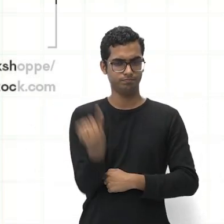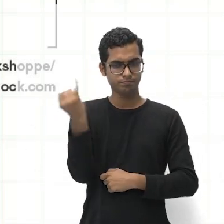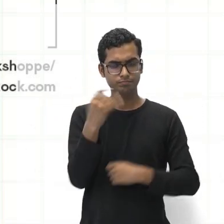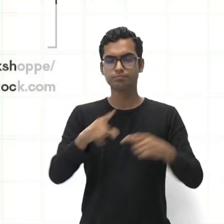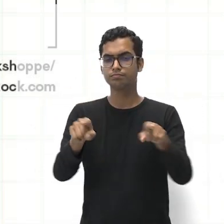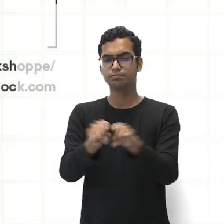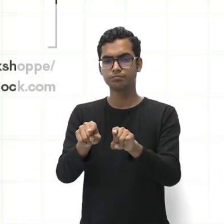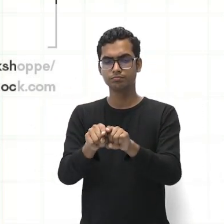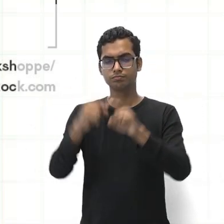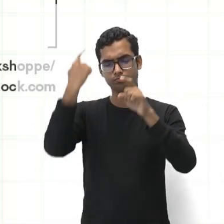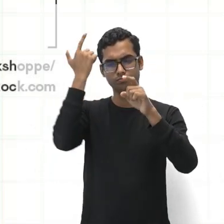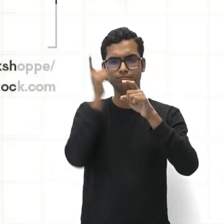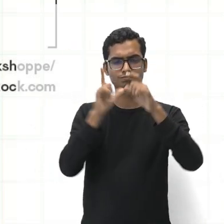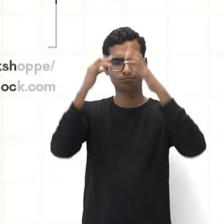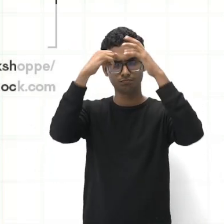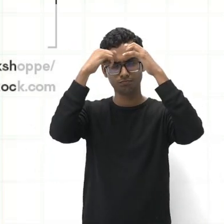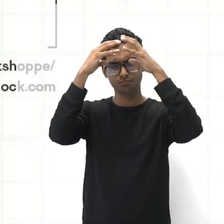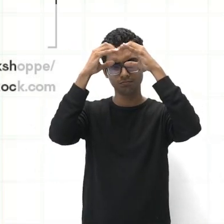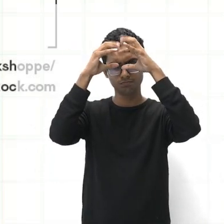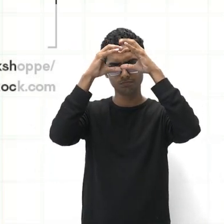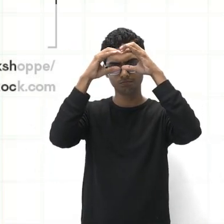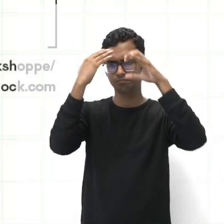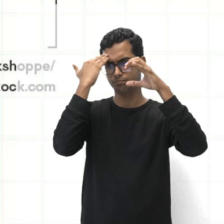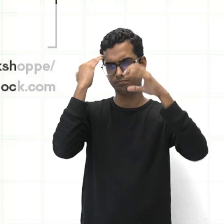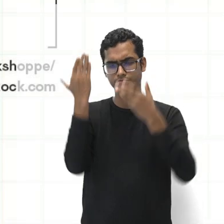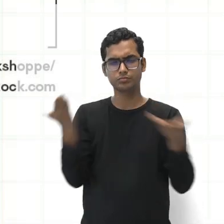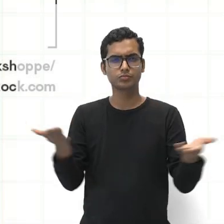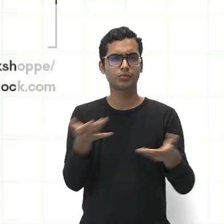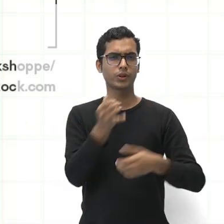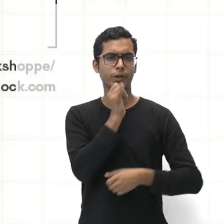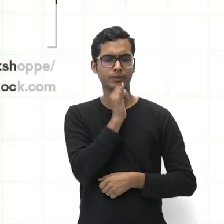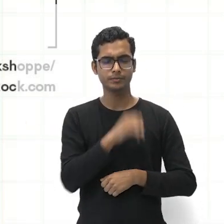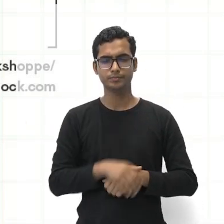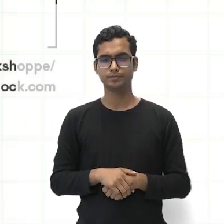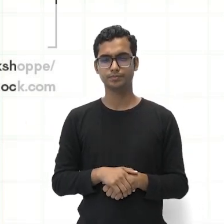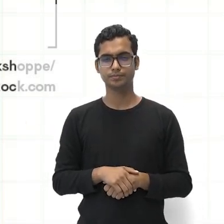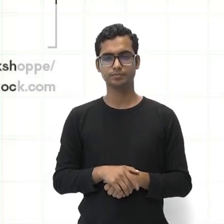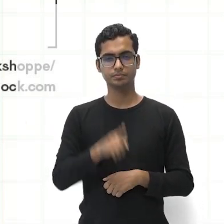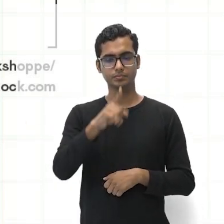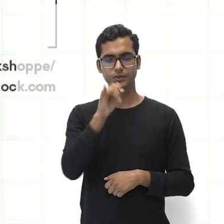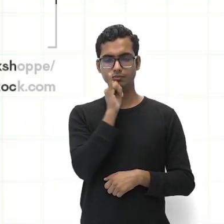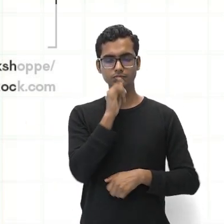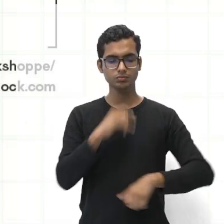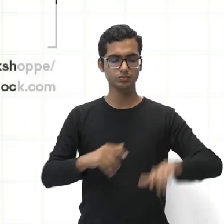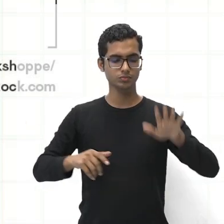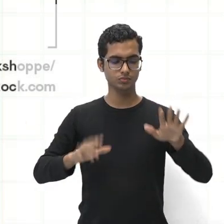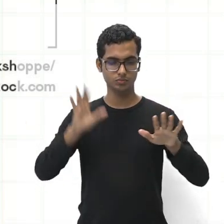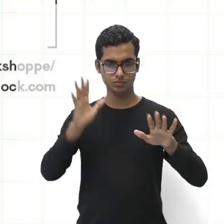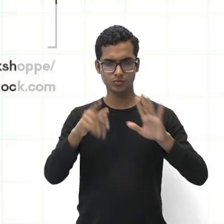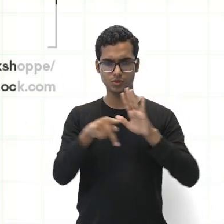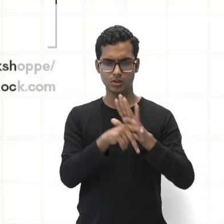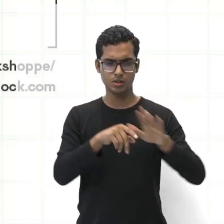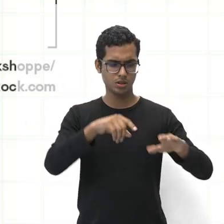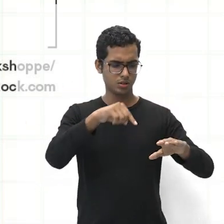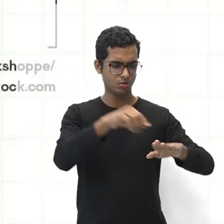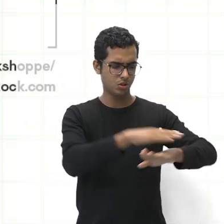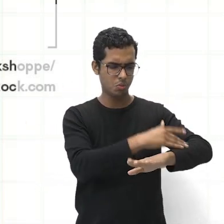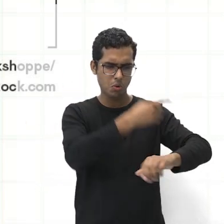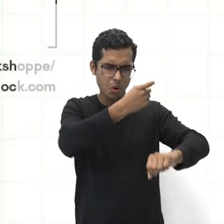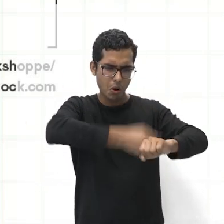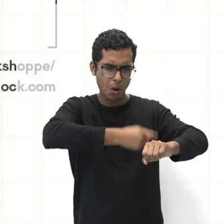ele processar a informação. Por exemplo, se você encosta em algo quente aqui na ponta do